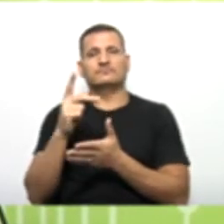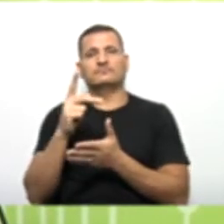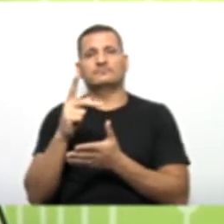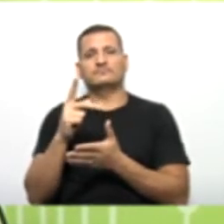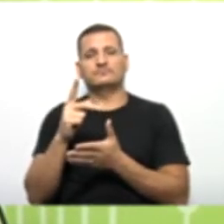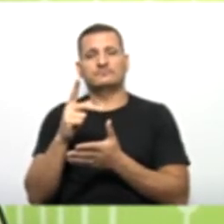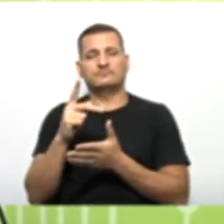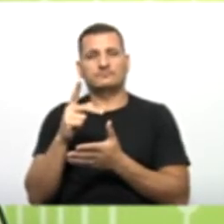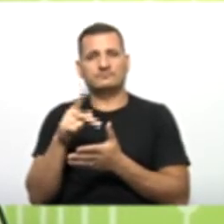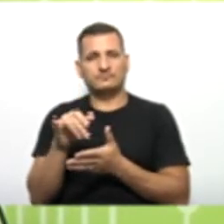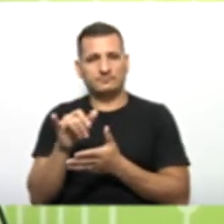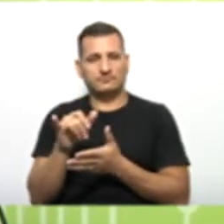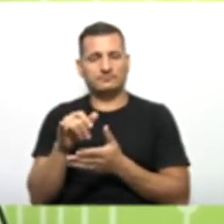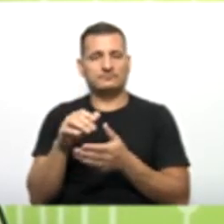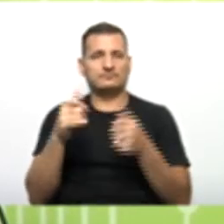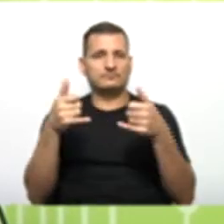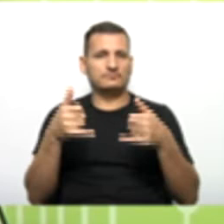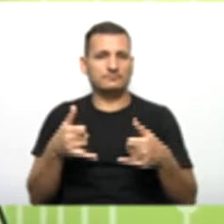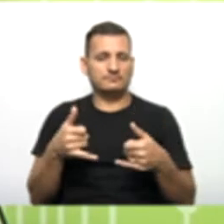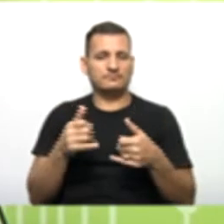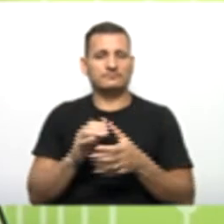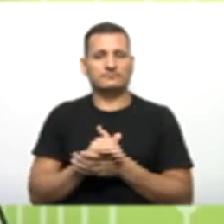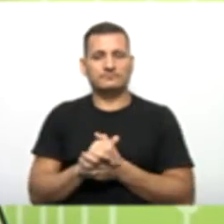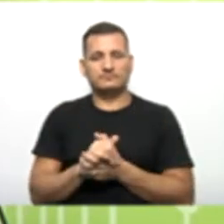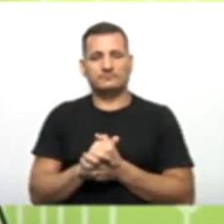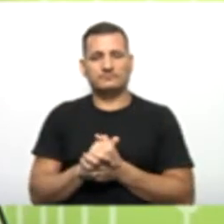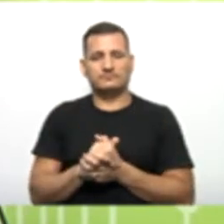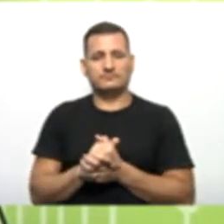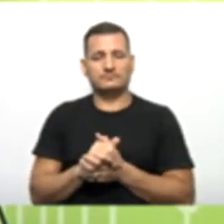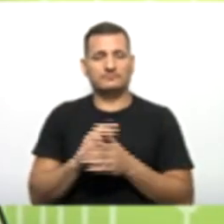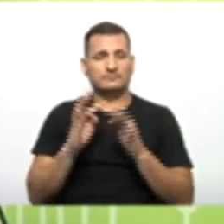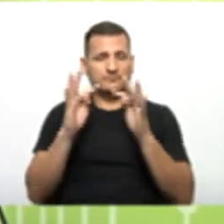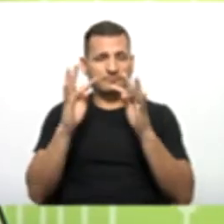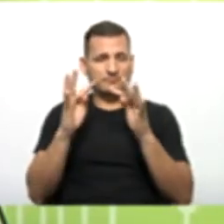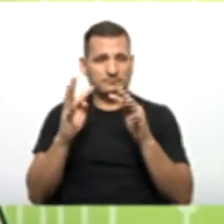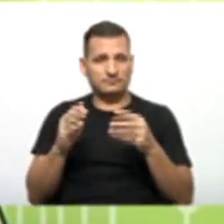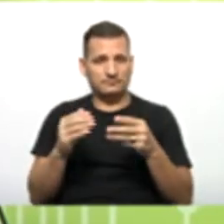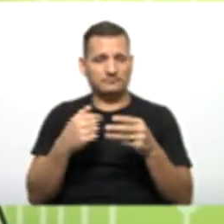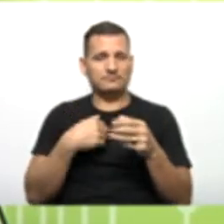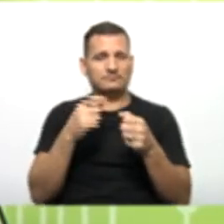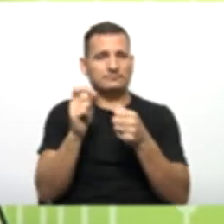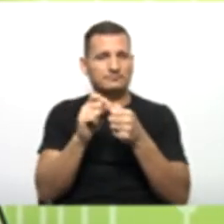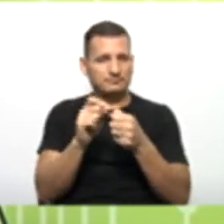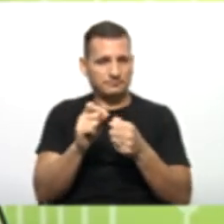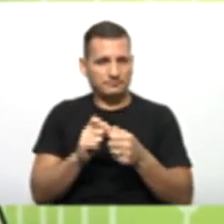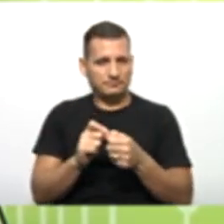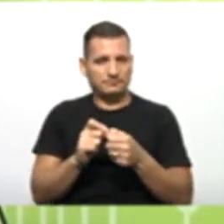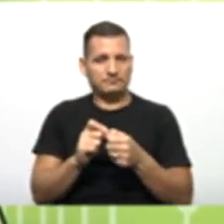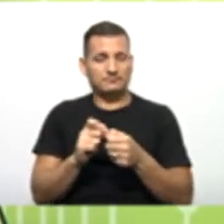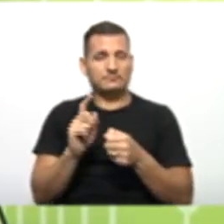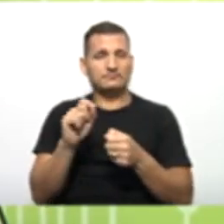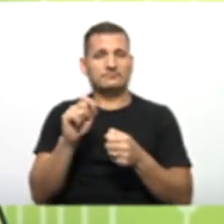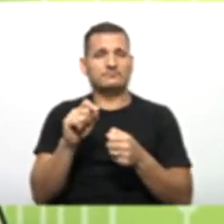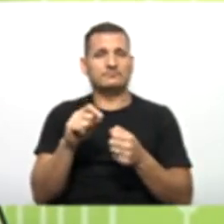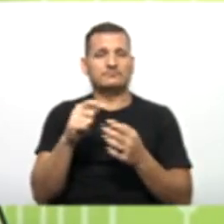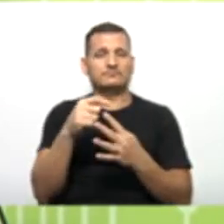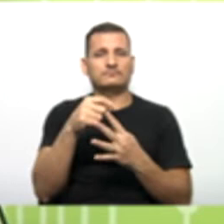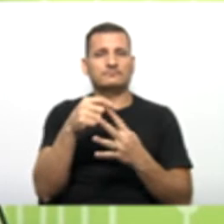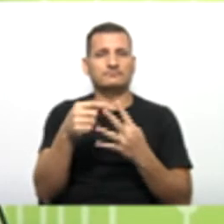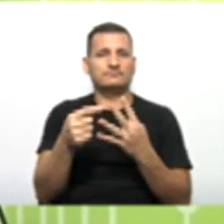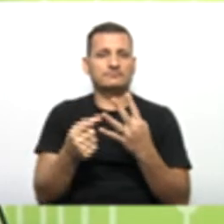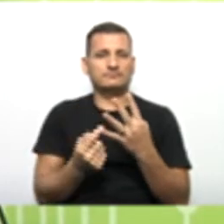de uma função dentro do pai tudo isso que eu estou fazendo faz parte das quatro operações